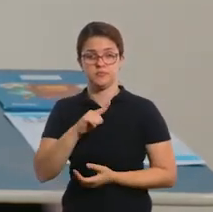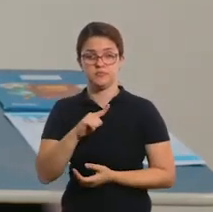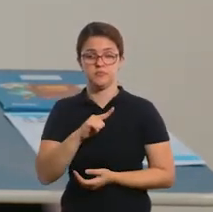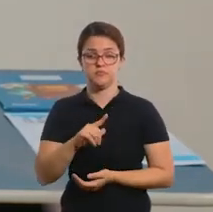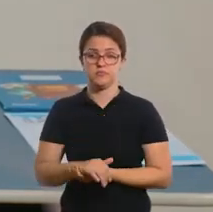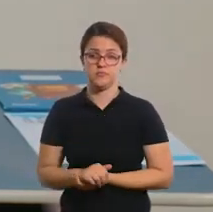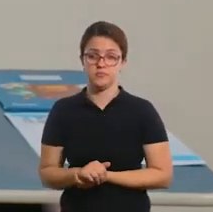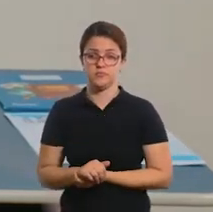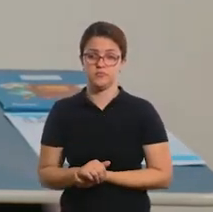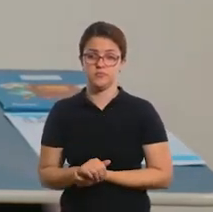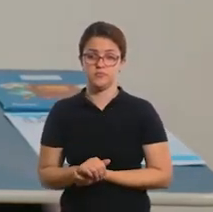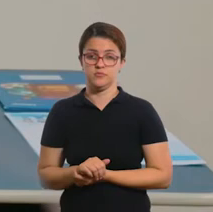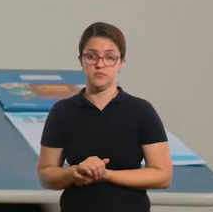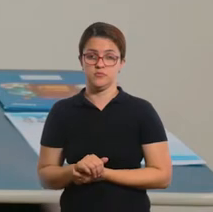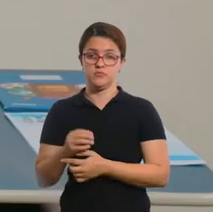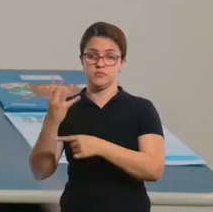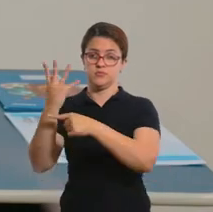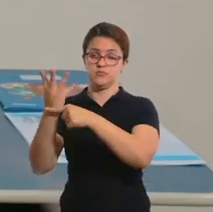tenho a fração